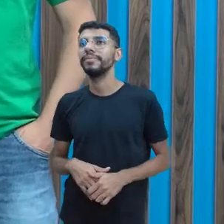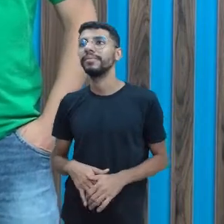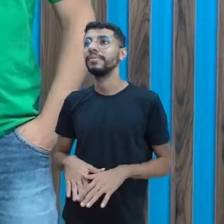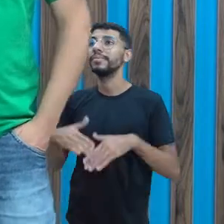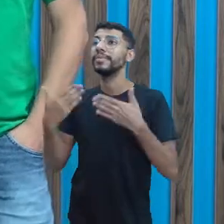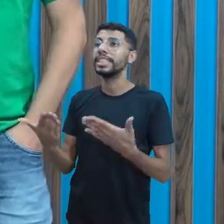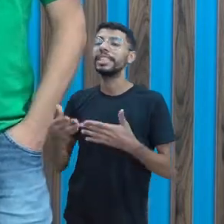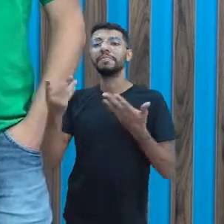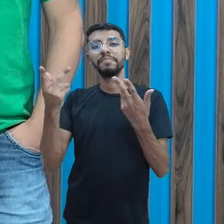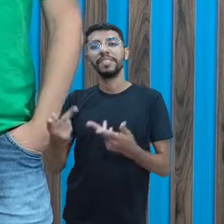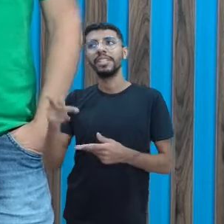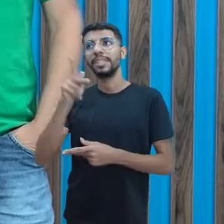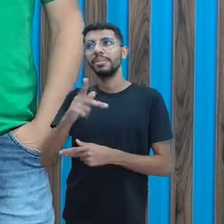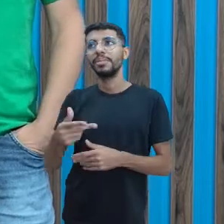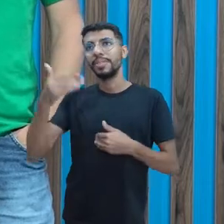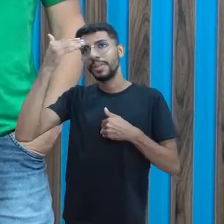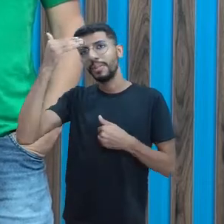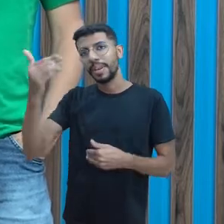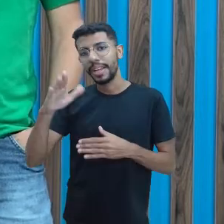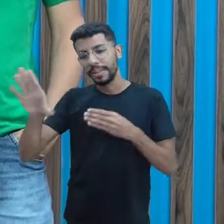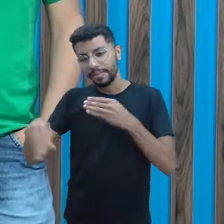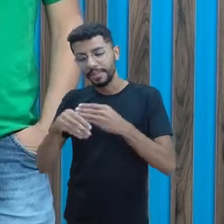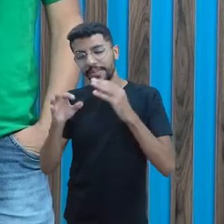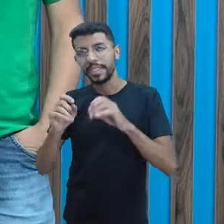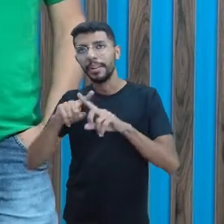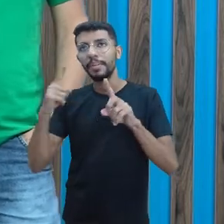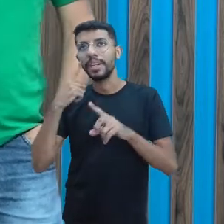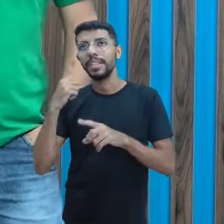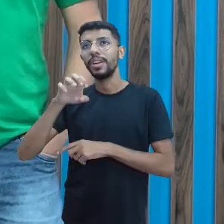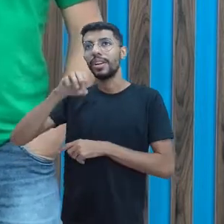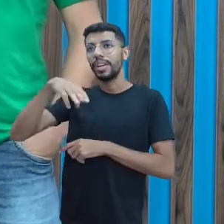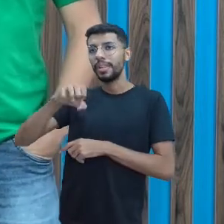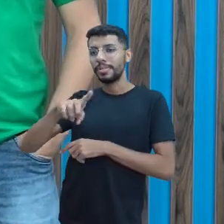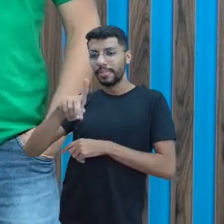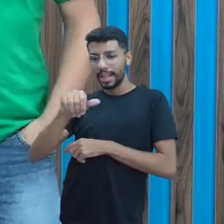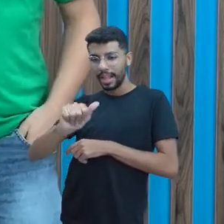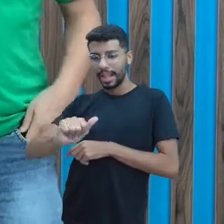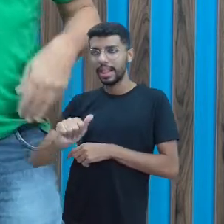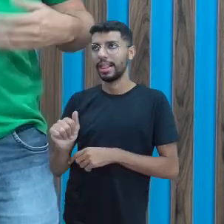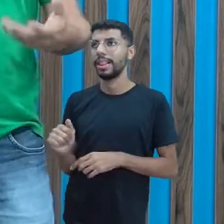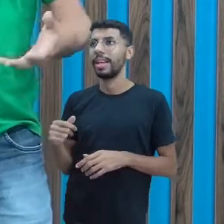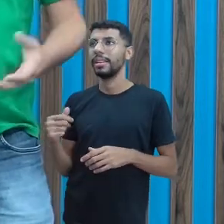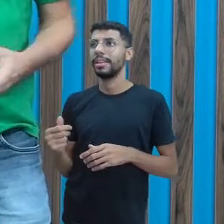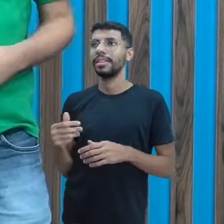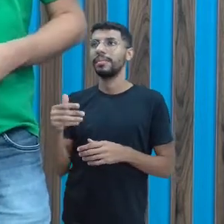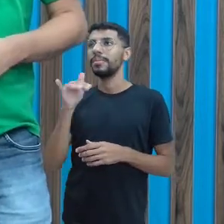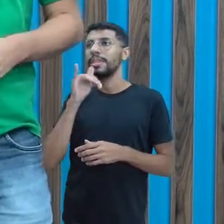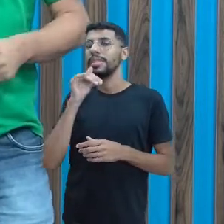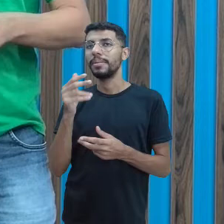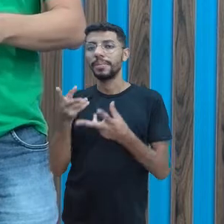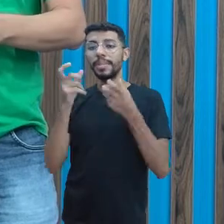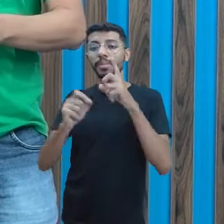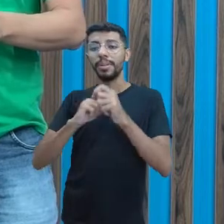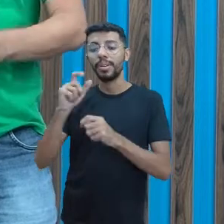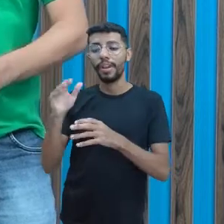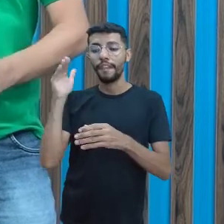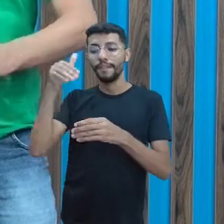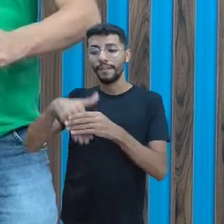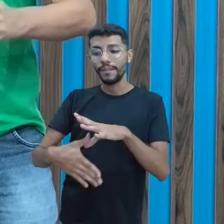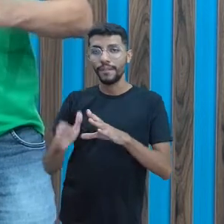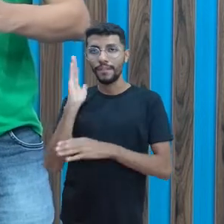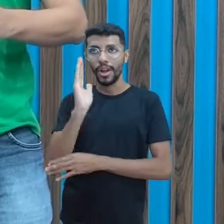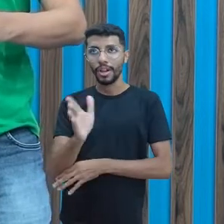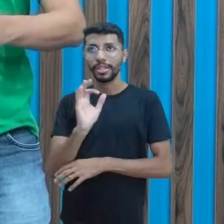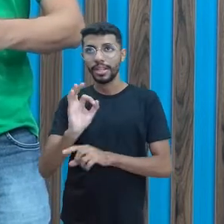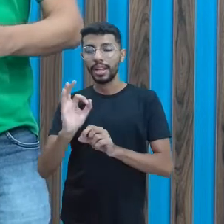pelo complemento. Mas, enfim, como eu falei para vocês, a emenda que né, previa o voto direto acabou não sendo aprovada, mas houve